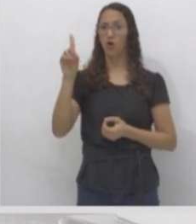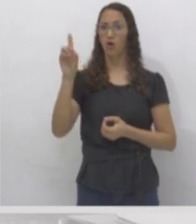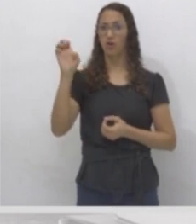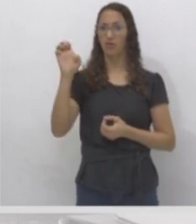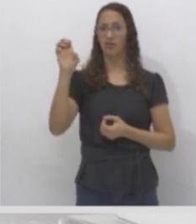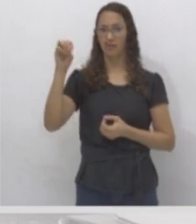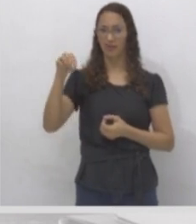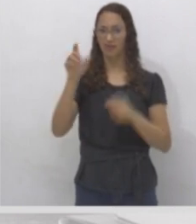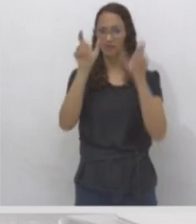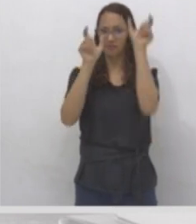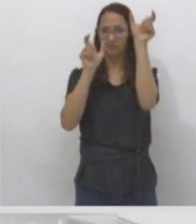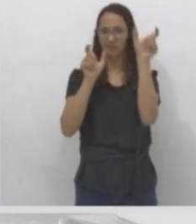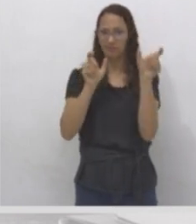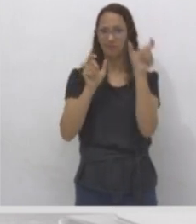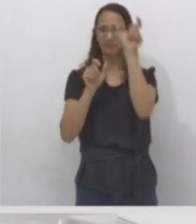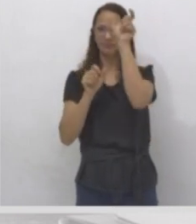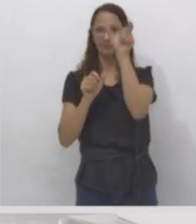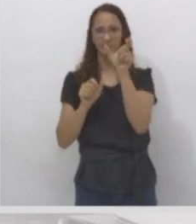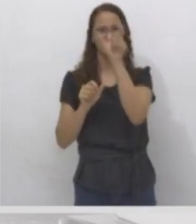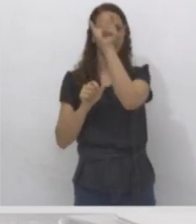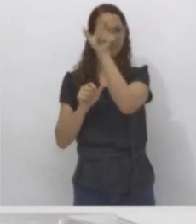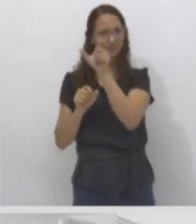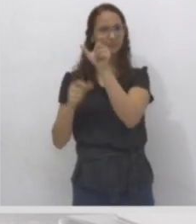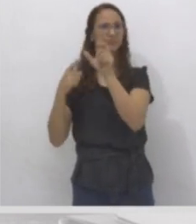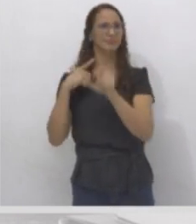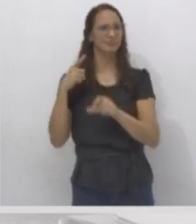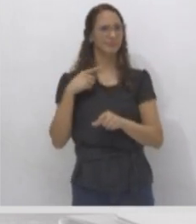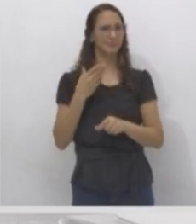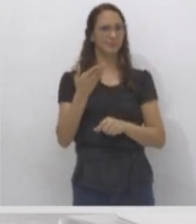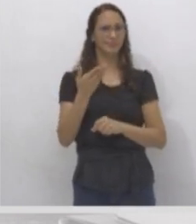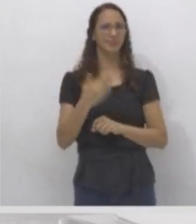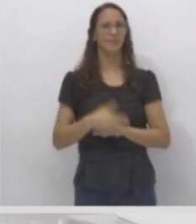milhar. Nós temos agora